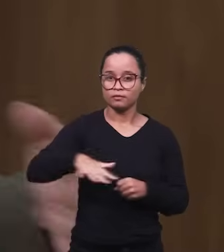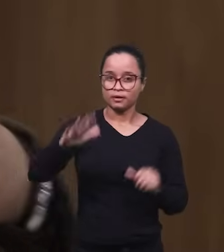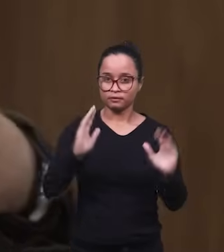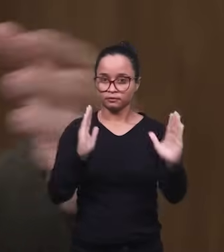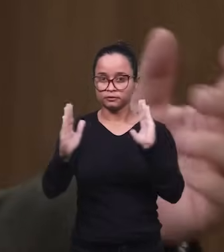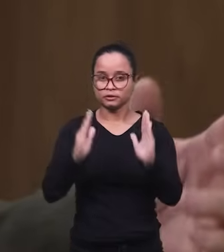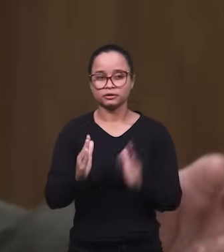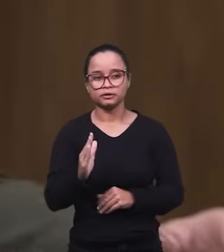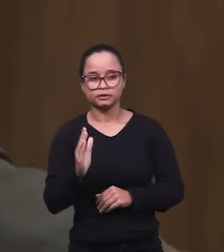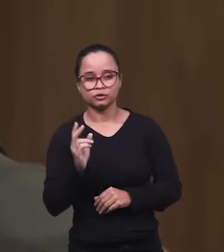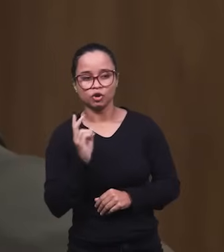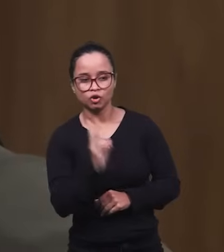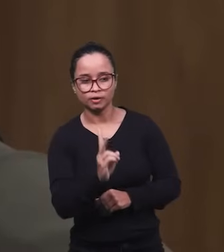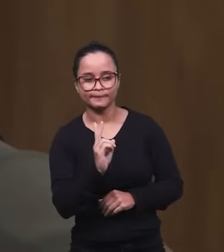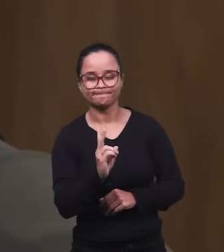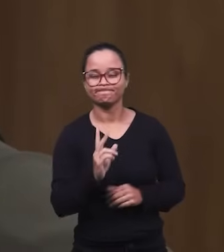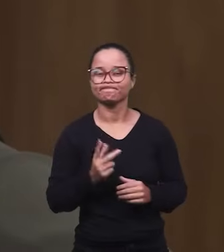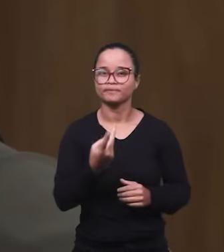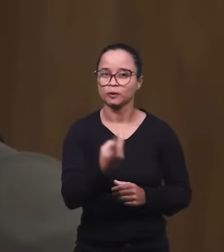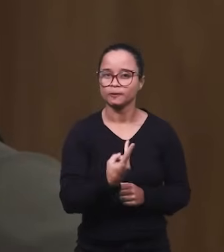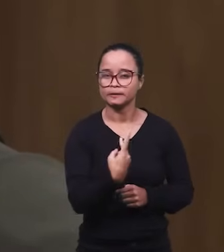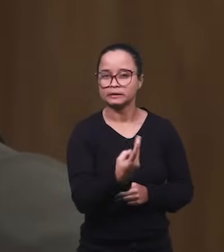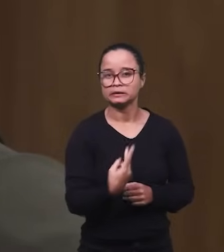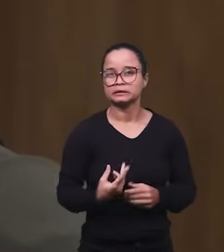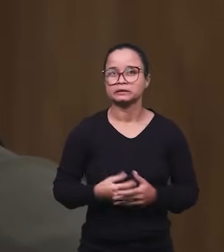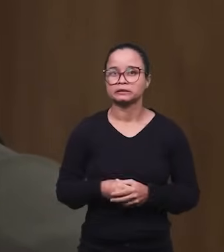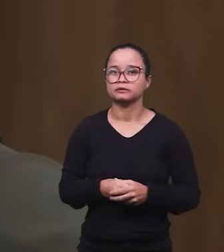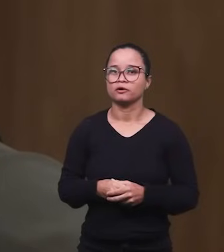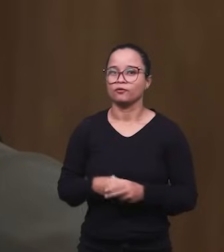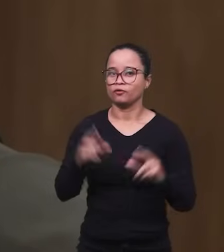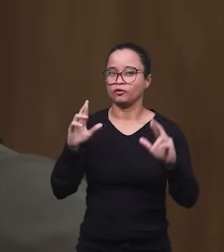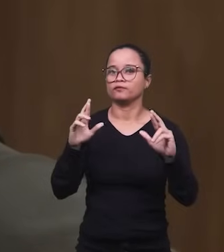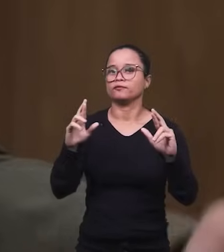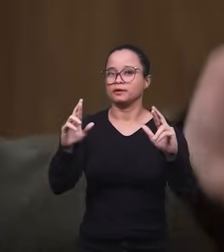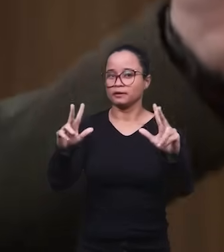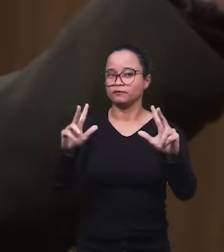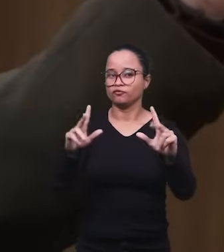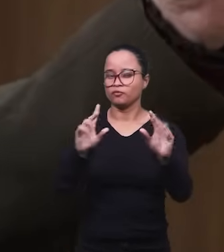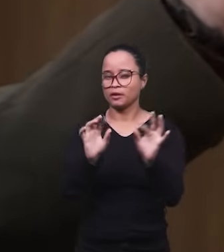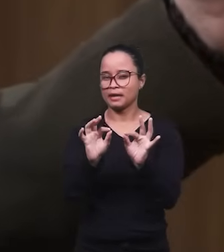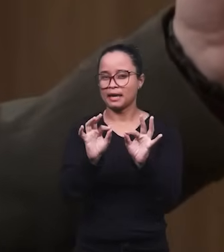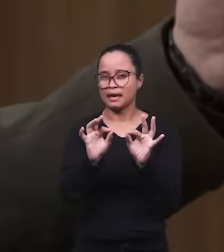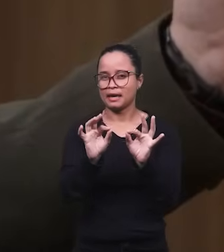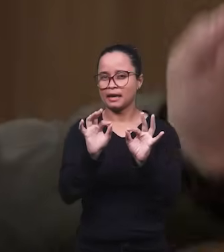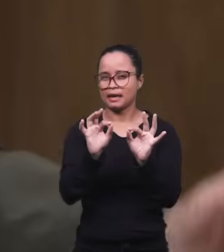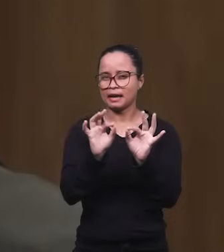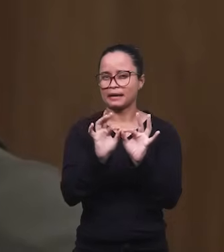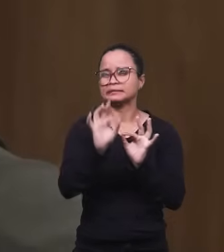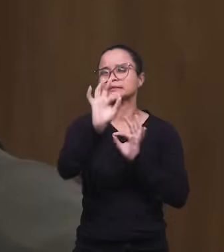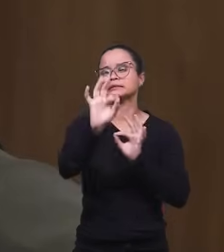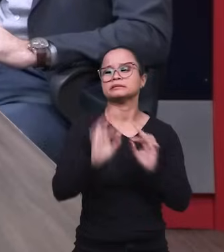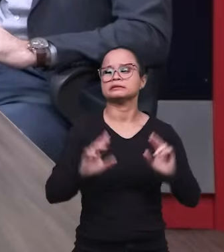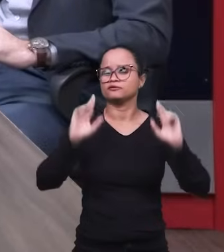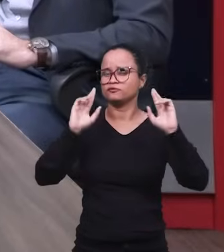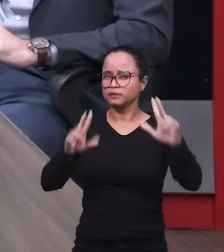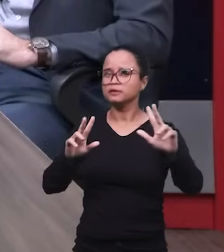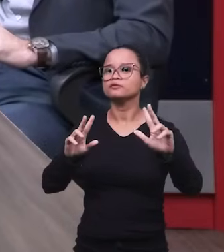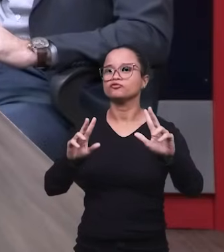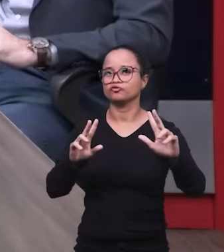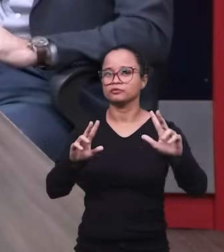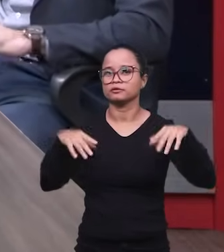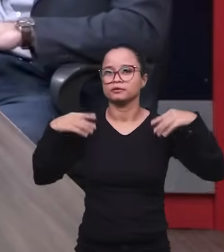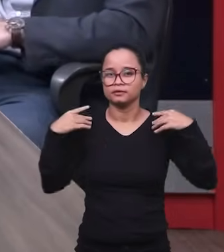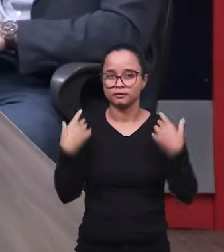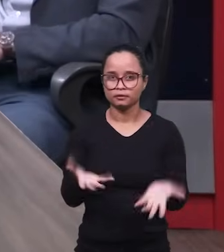tempo entre nós dois foi contraído, dilatado, porque a distância é maior de um para o outro. Sim. E